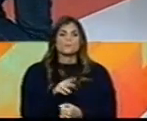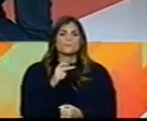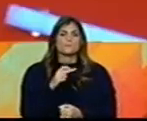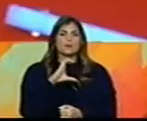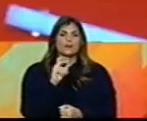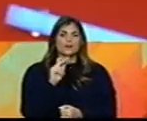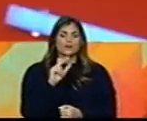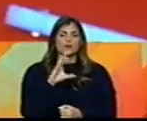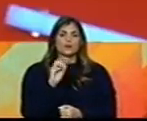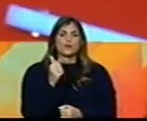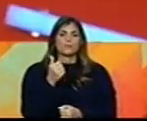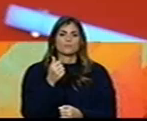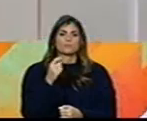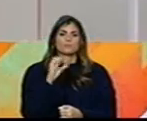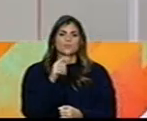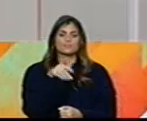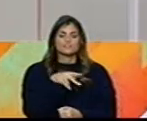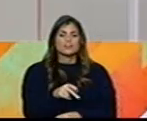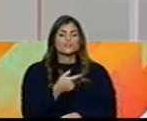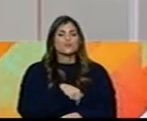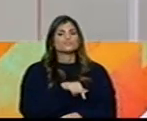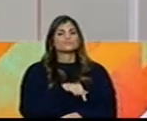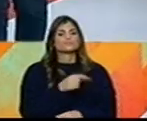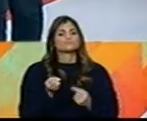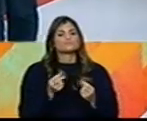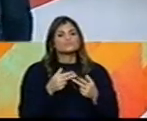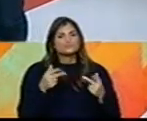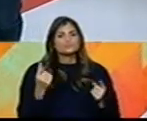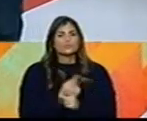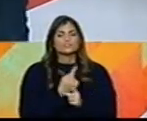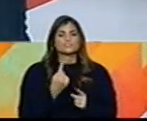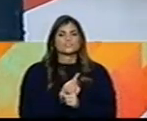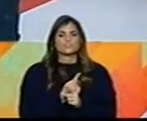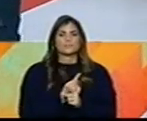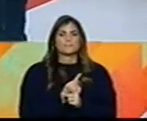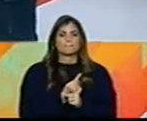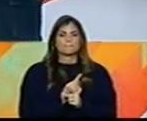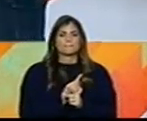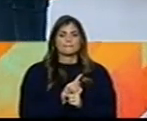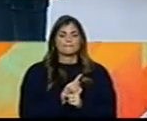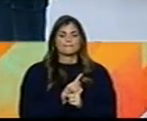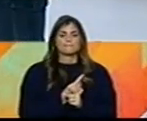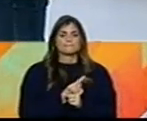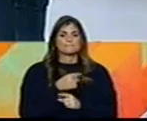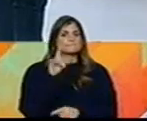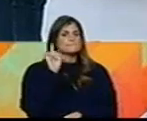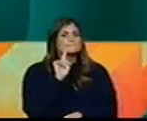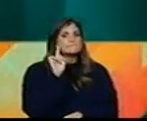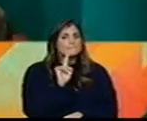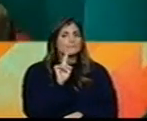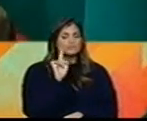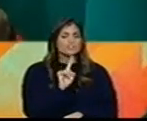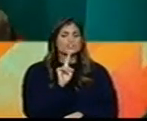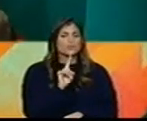Nós temos vários... produtos, não é? Produtos. Temos, que usam? Sim. Temos a importância muito dos